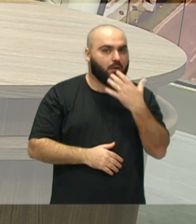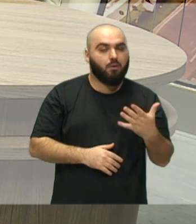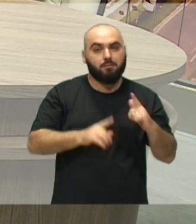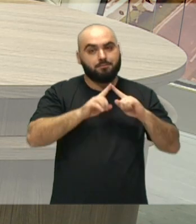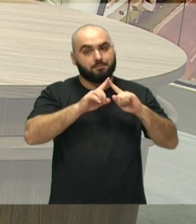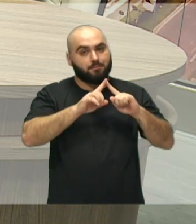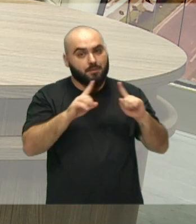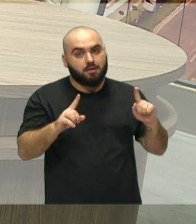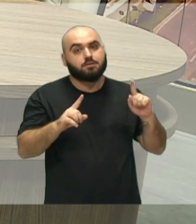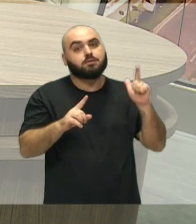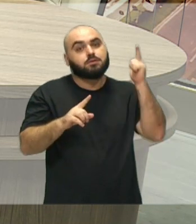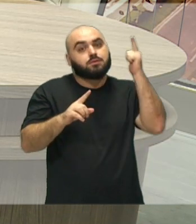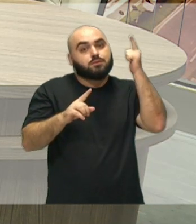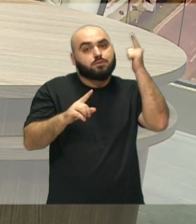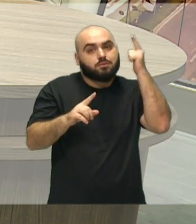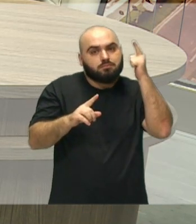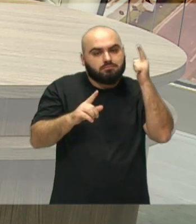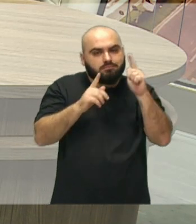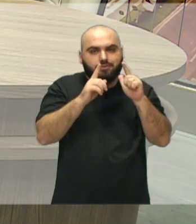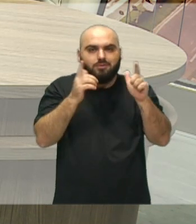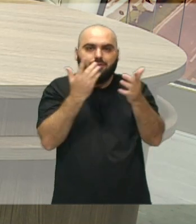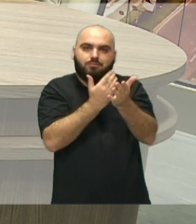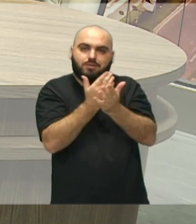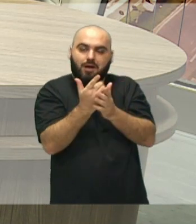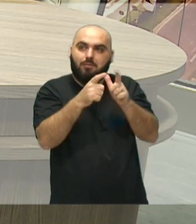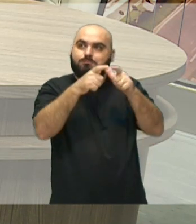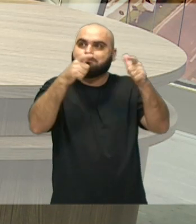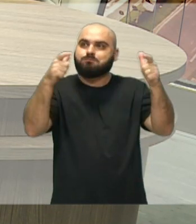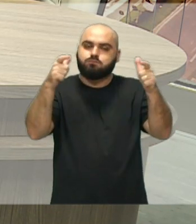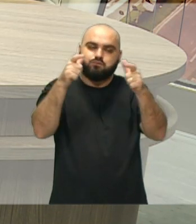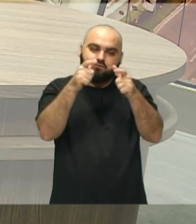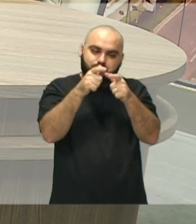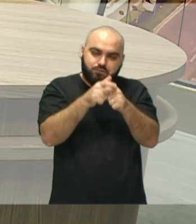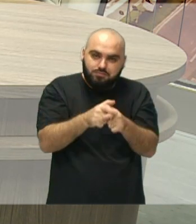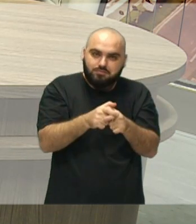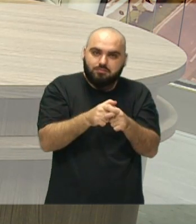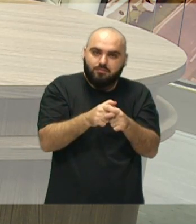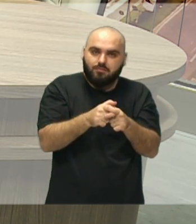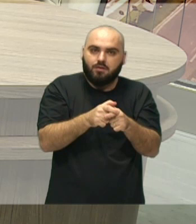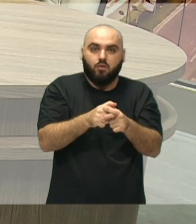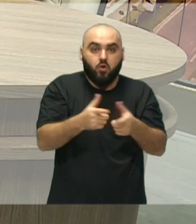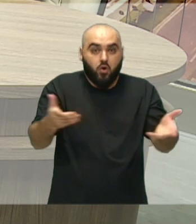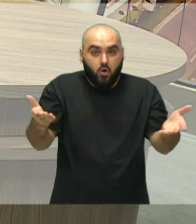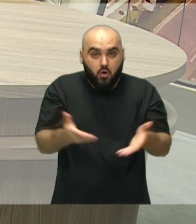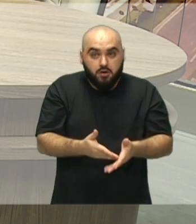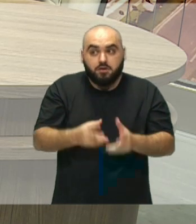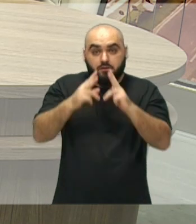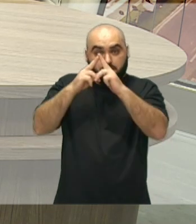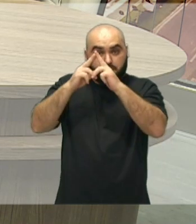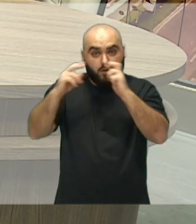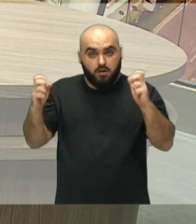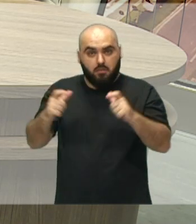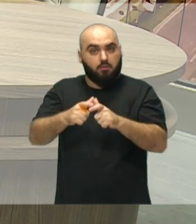se tornou pequeno, é isso? Aí, por isso, hoje vocês estão num espaço bem maior em Floripa?